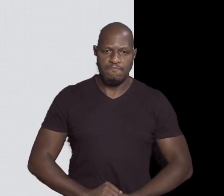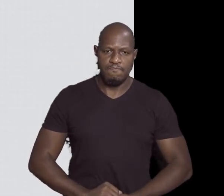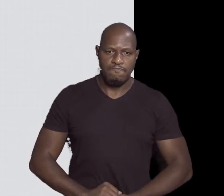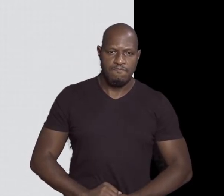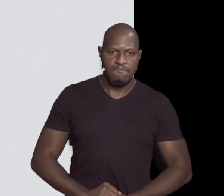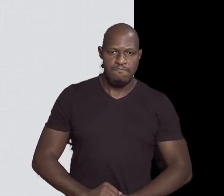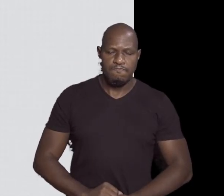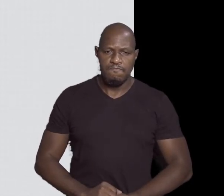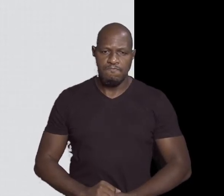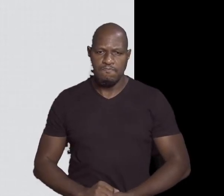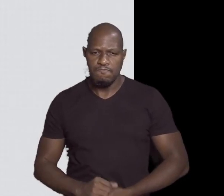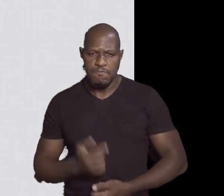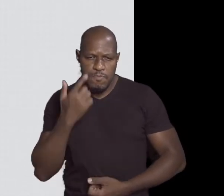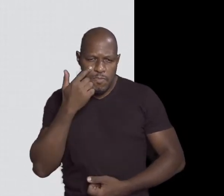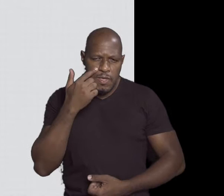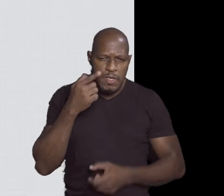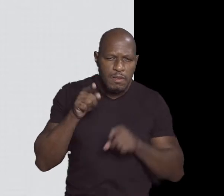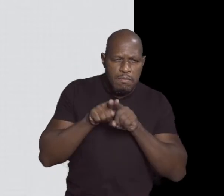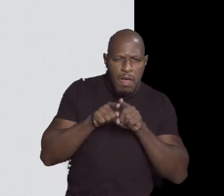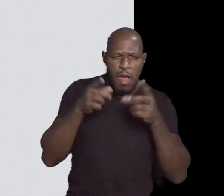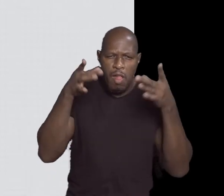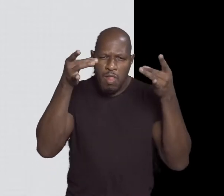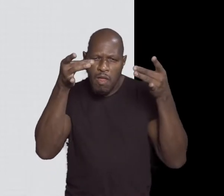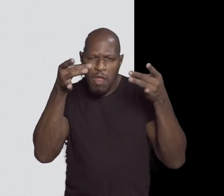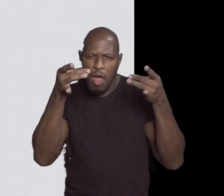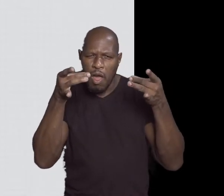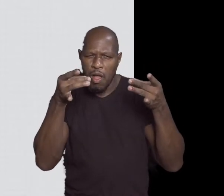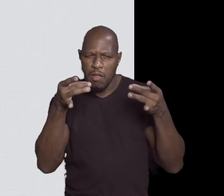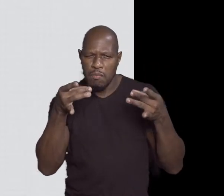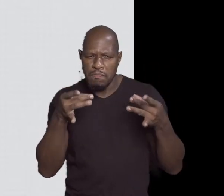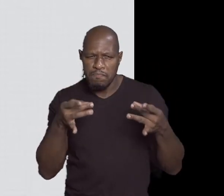antes de sair para os detalhes.